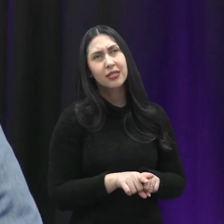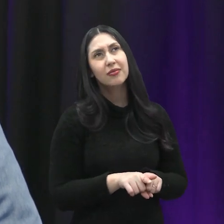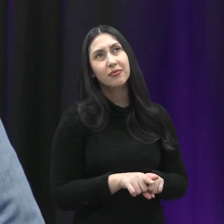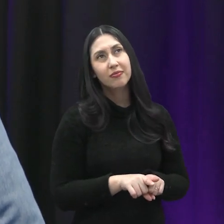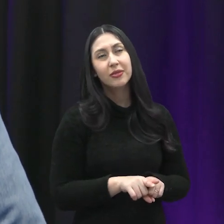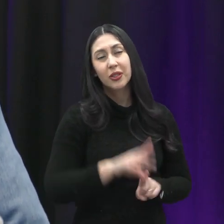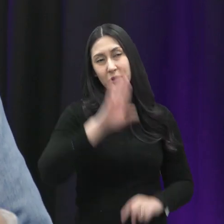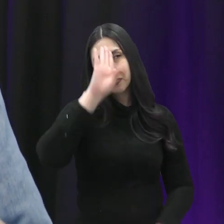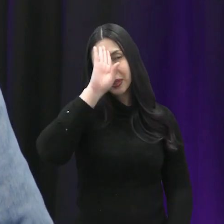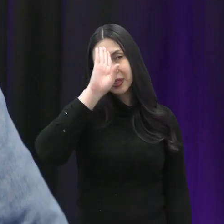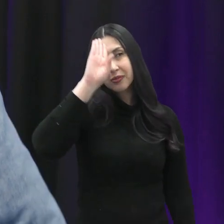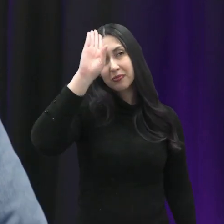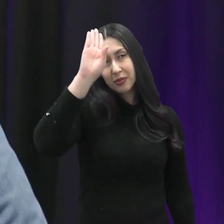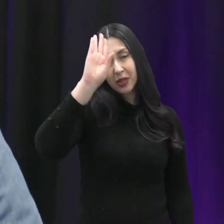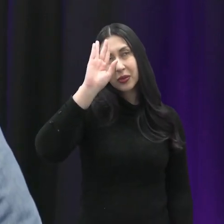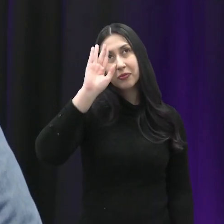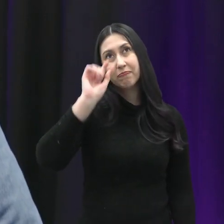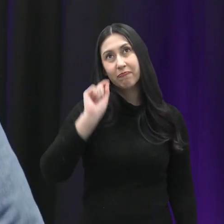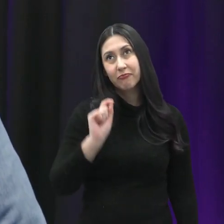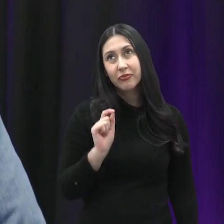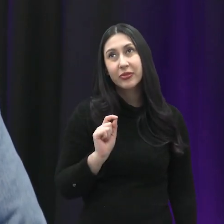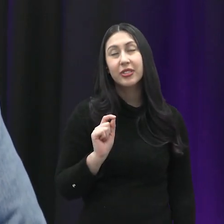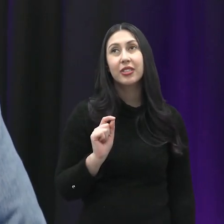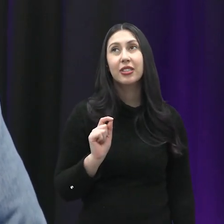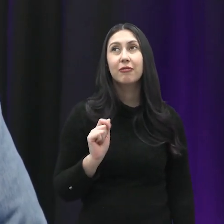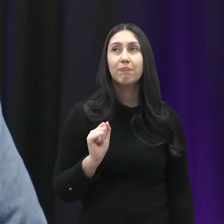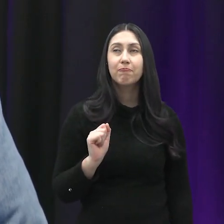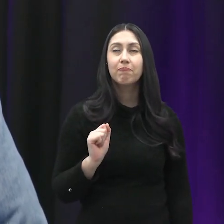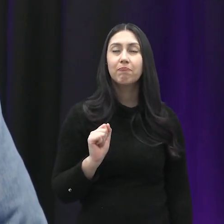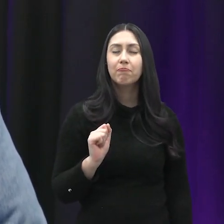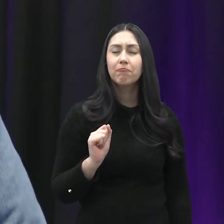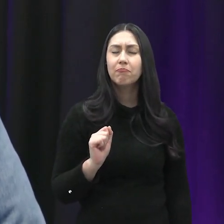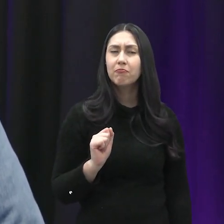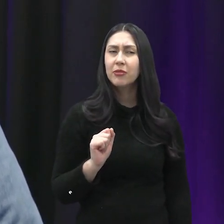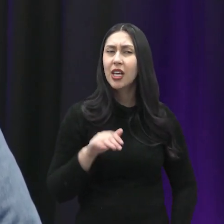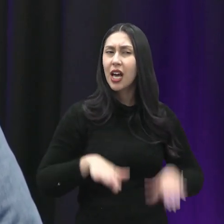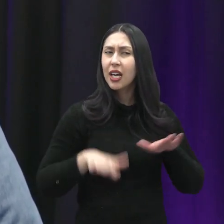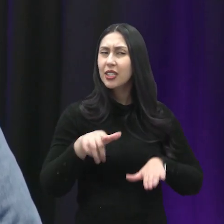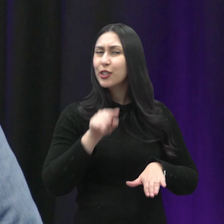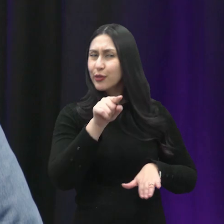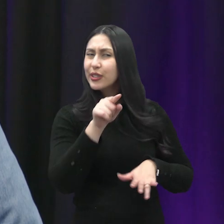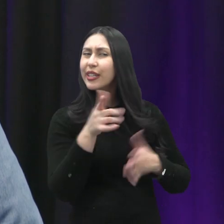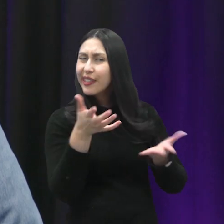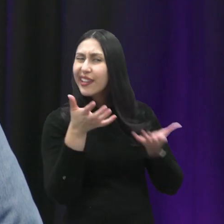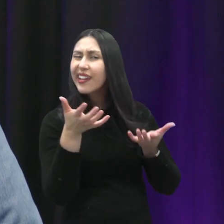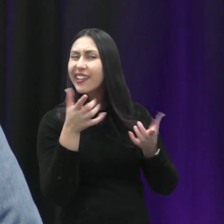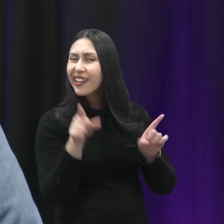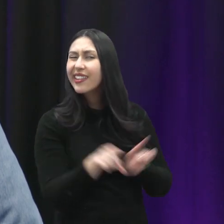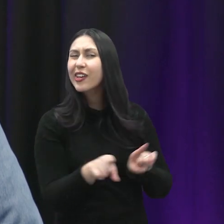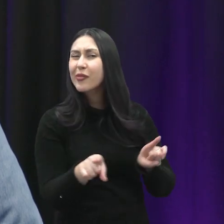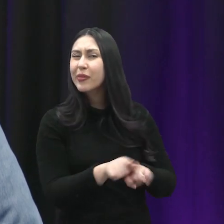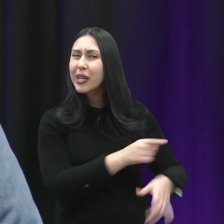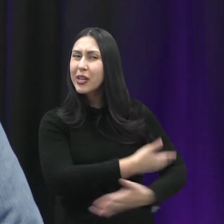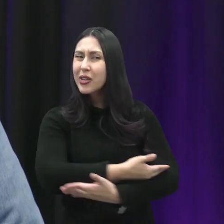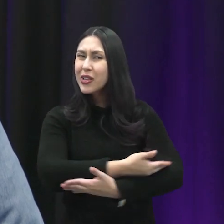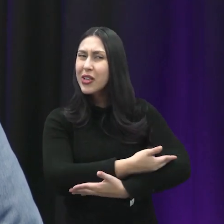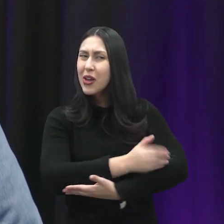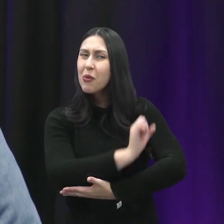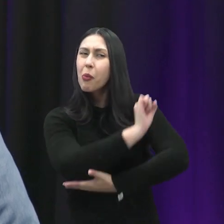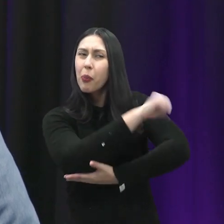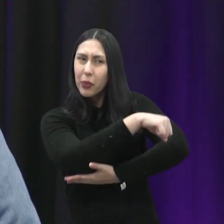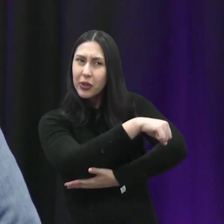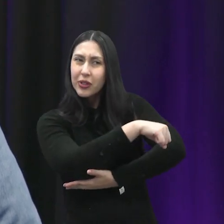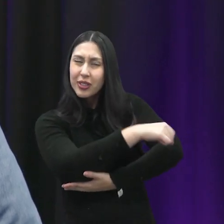mesmo, né, eu acho que o principal é, será que você também não queria ter um